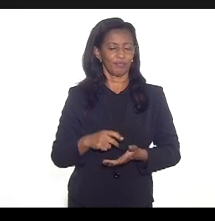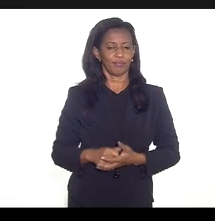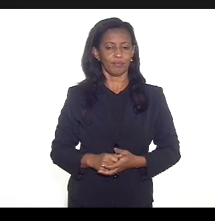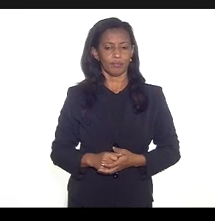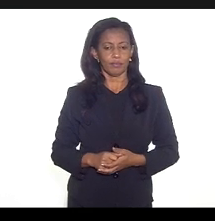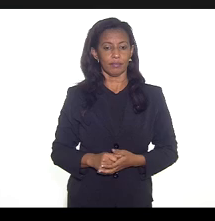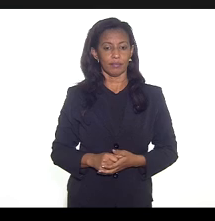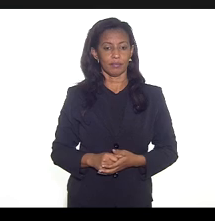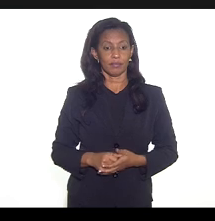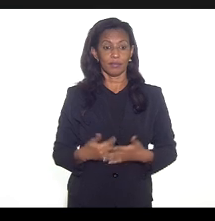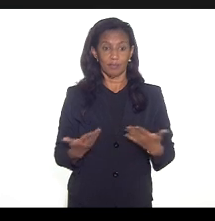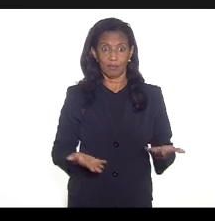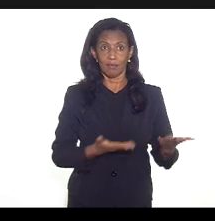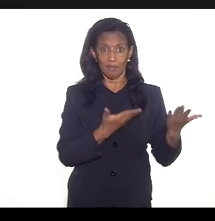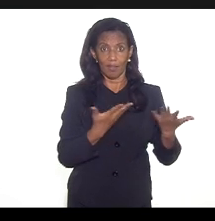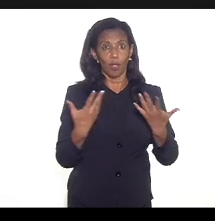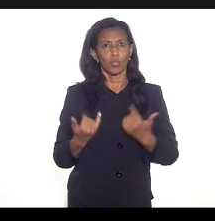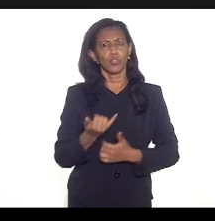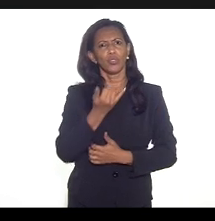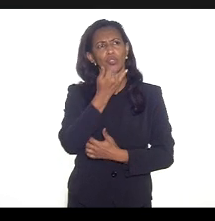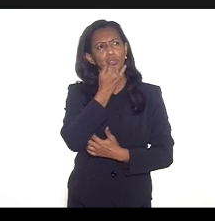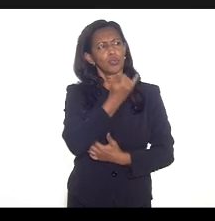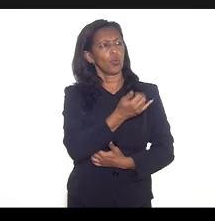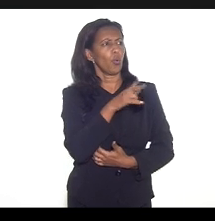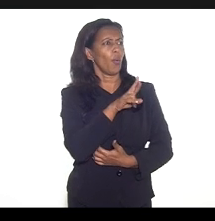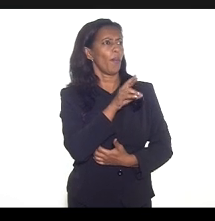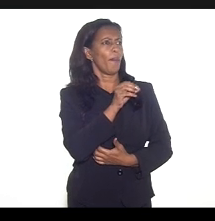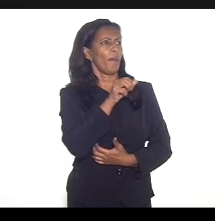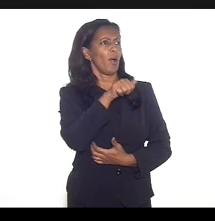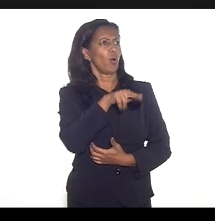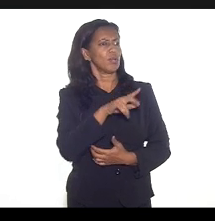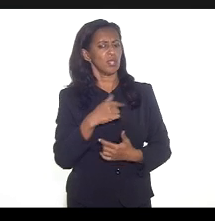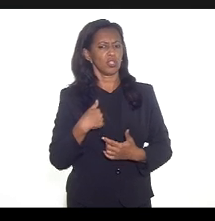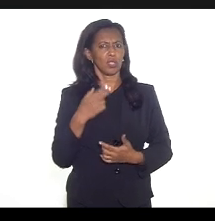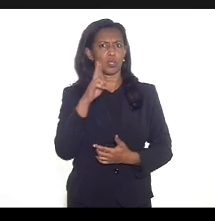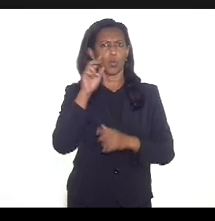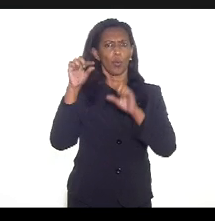vamos passar a fala para a Rosângela. Me desculpe, Rosângela, está aqui em cima.